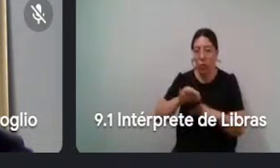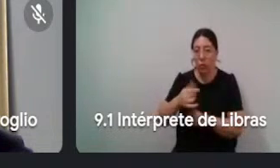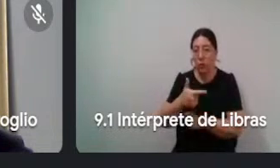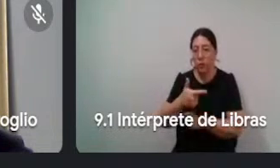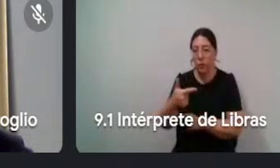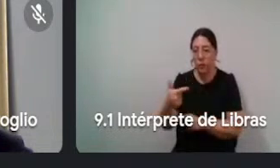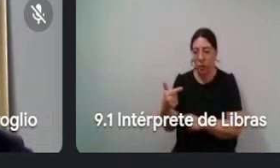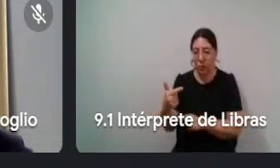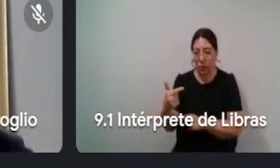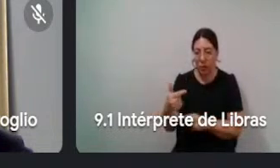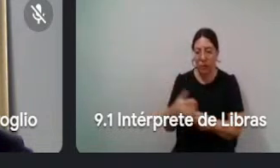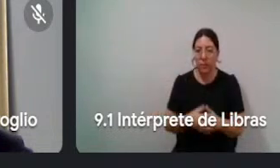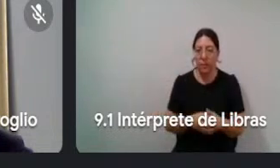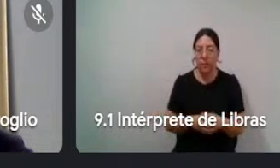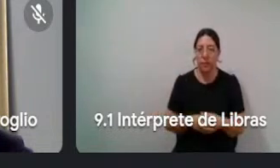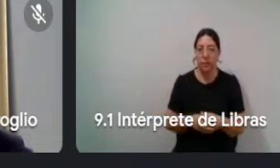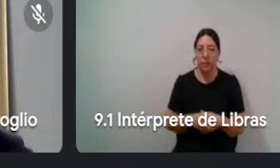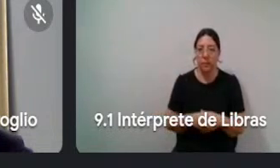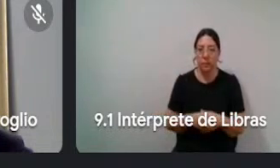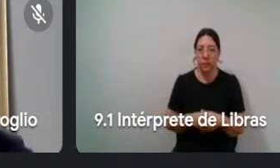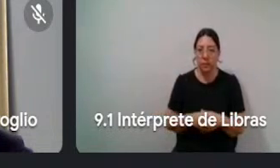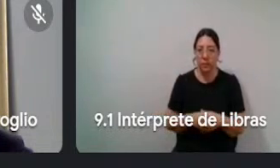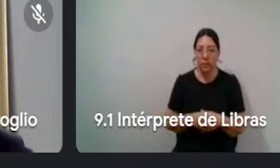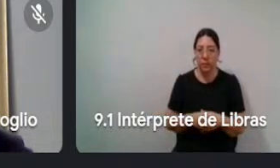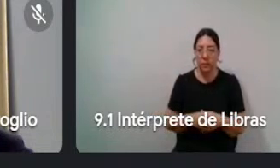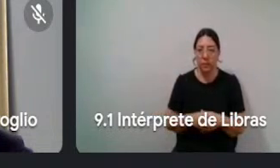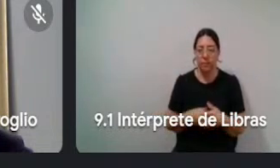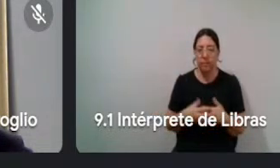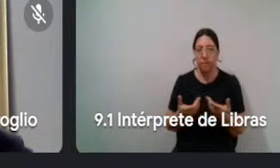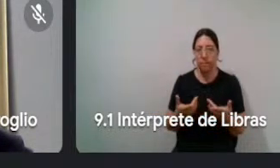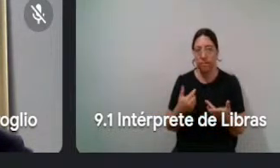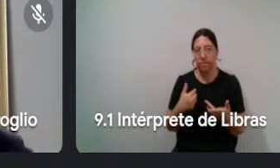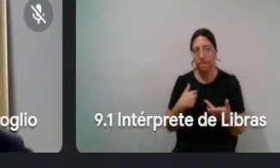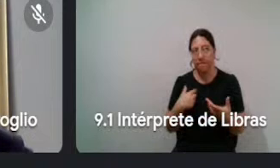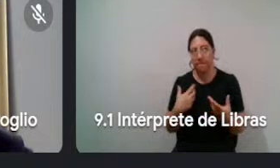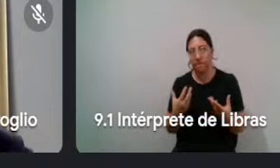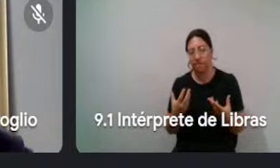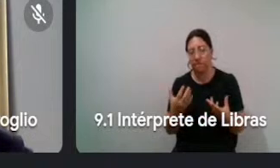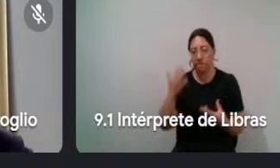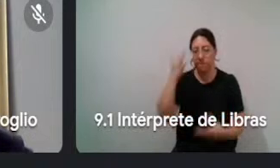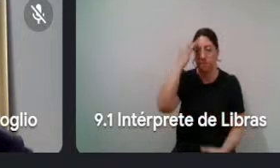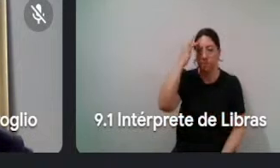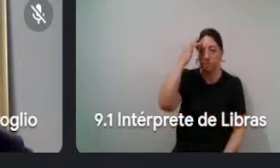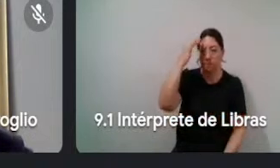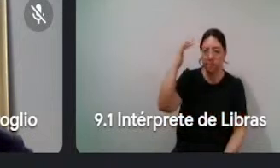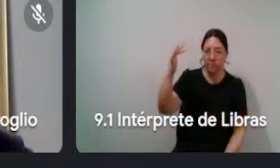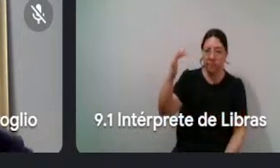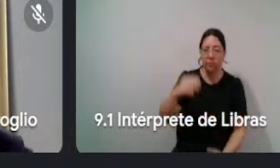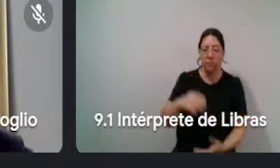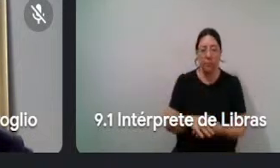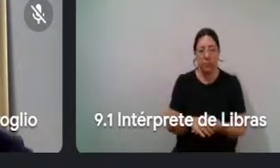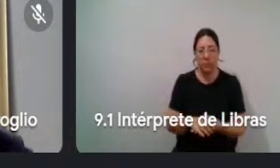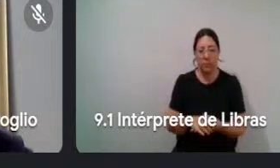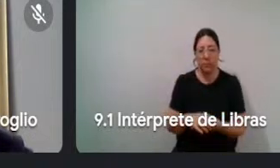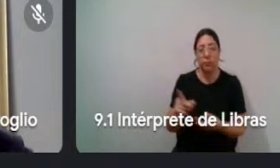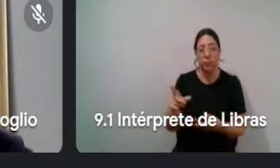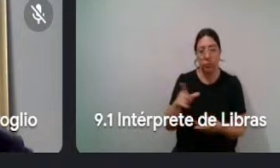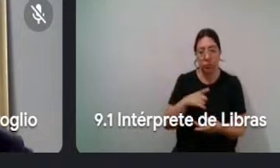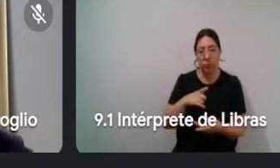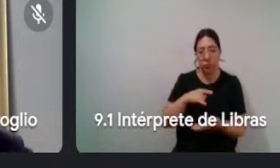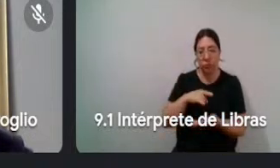9/6/2022. Aí me veio esse despacho aqui da presidência